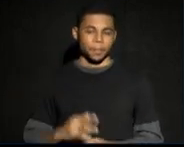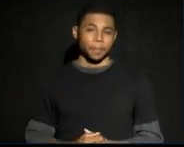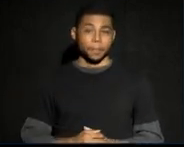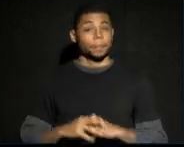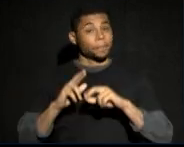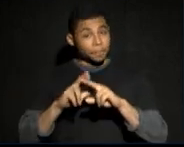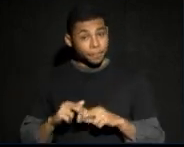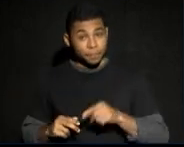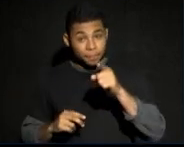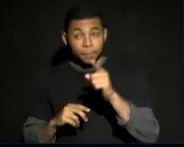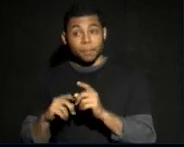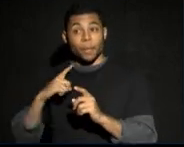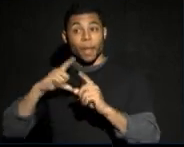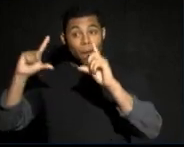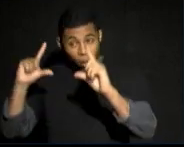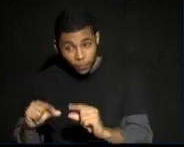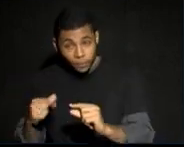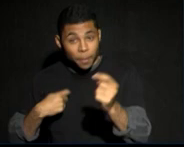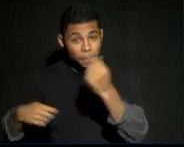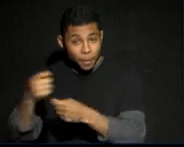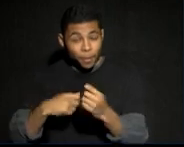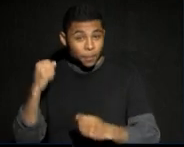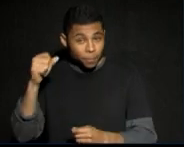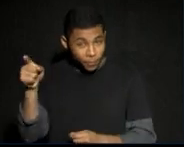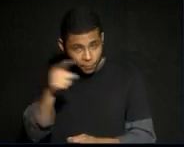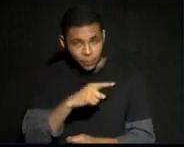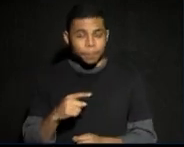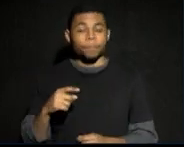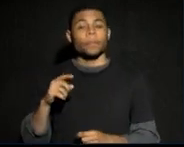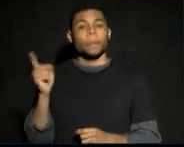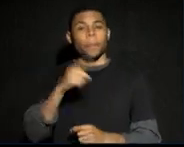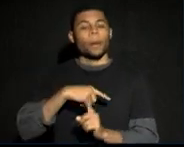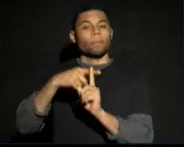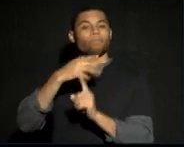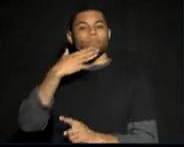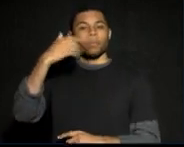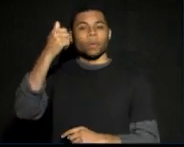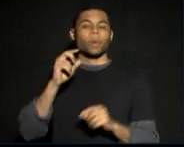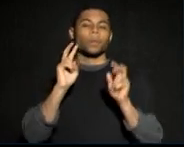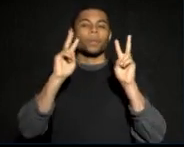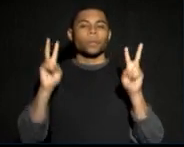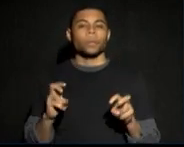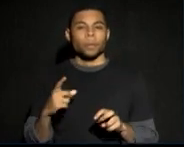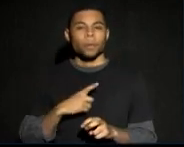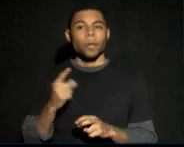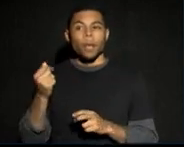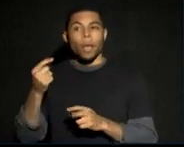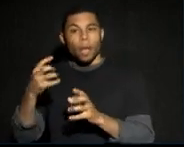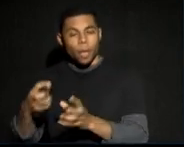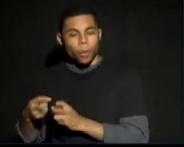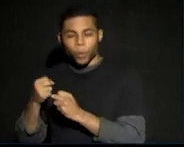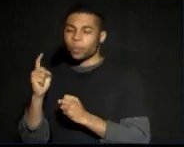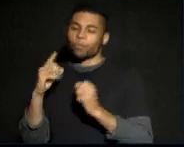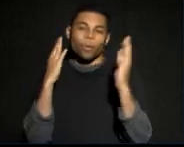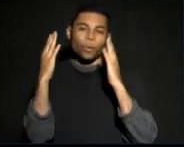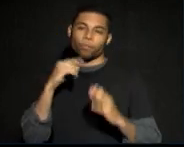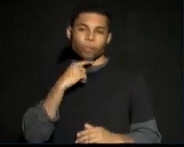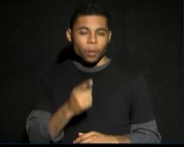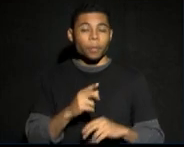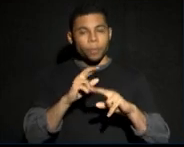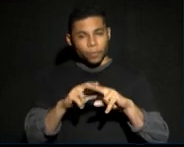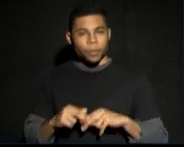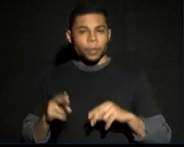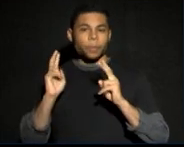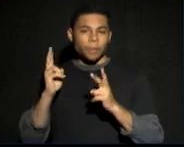assim além de você reduzir o tamanho de mercado potencial a utilização de Deus recurso incomparável E aí vai pular